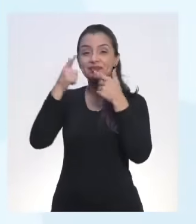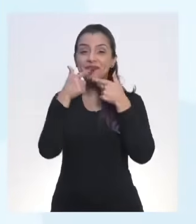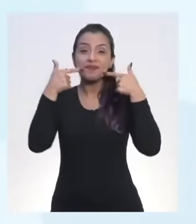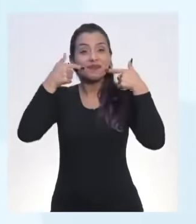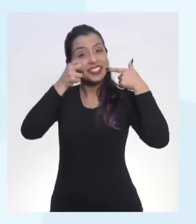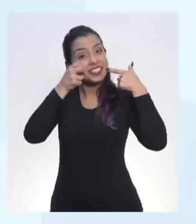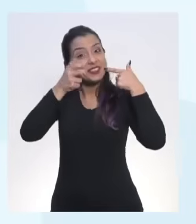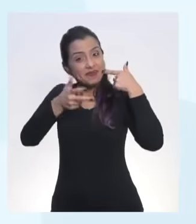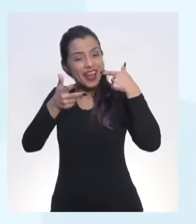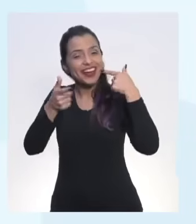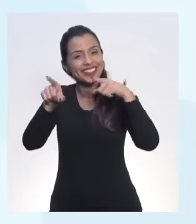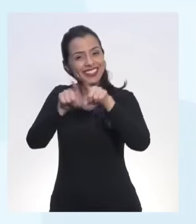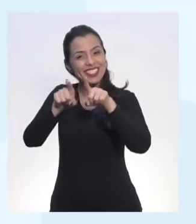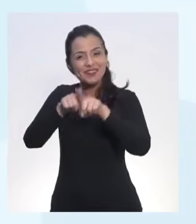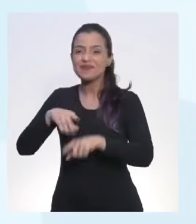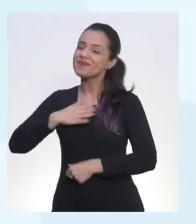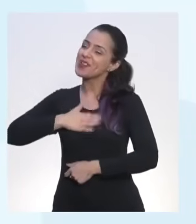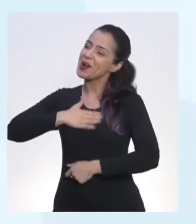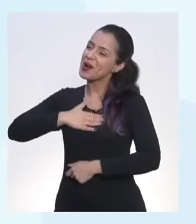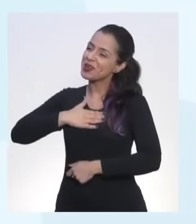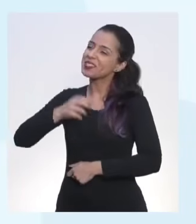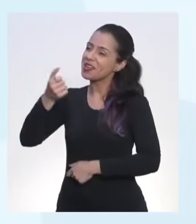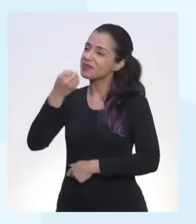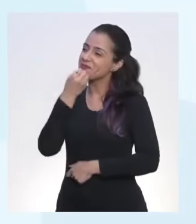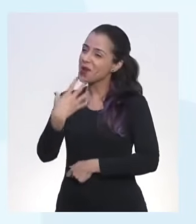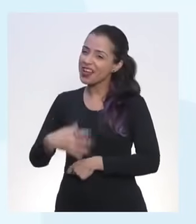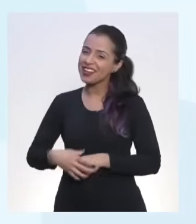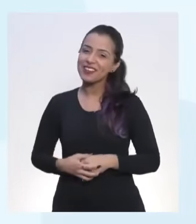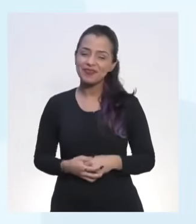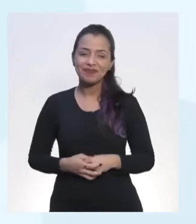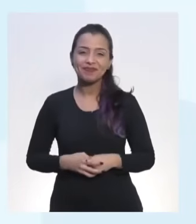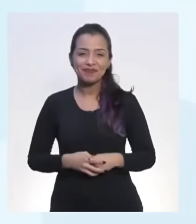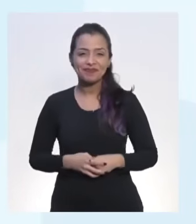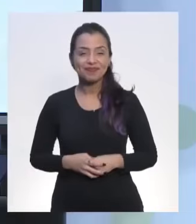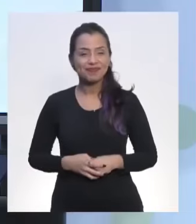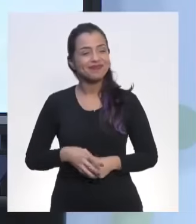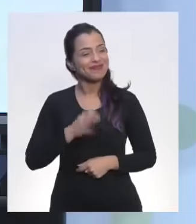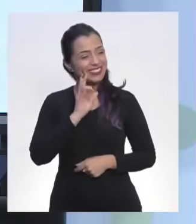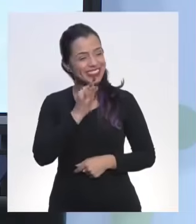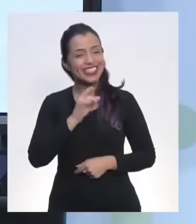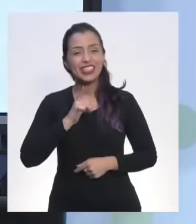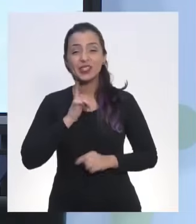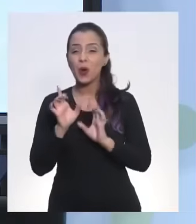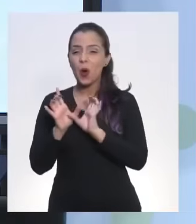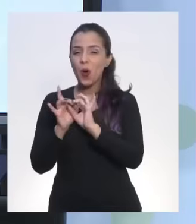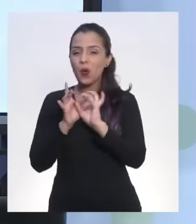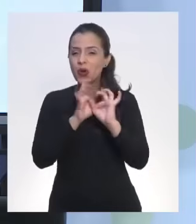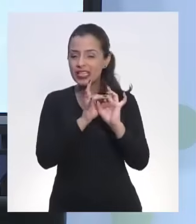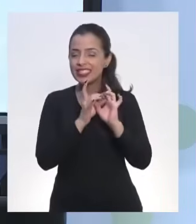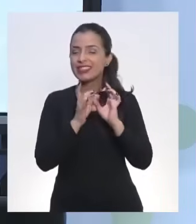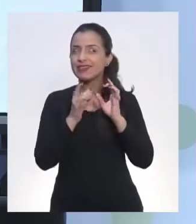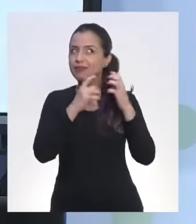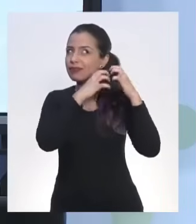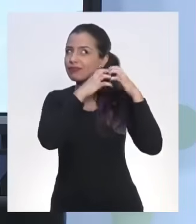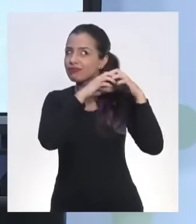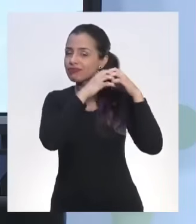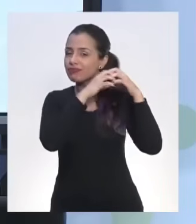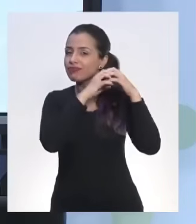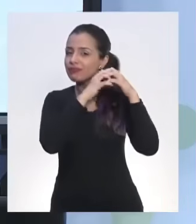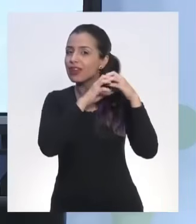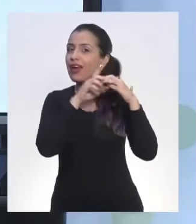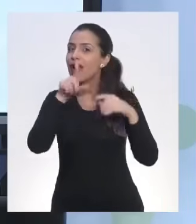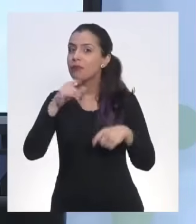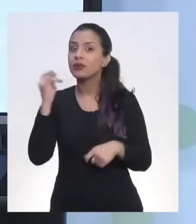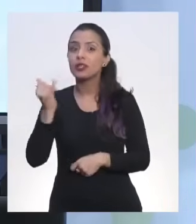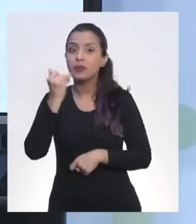esperta. Gostei disso. Boa. Então, essa ideia aí, né, esse contexto, essa relação é muito importante. Vamos